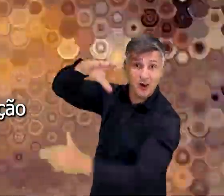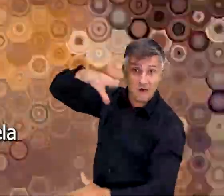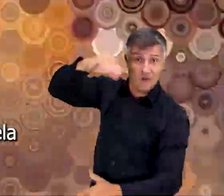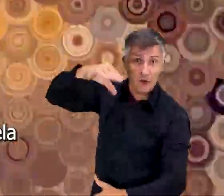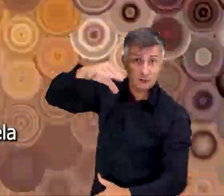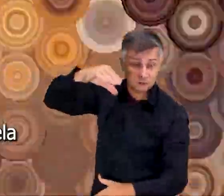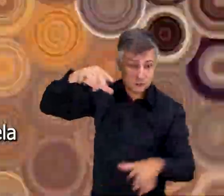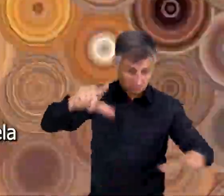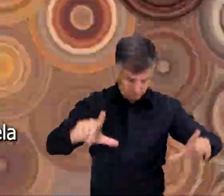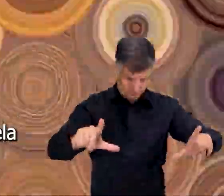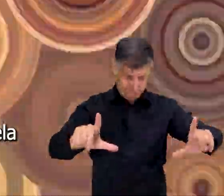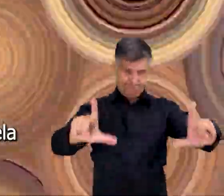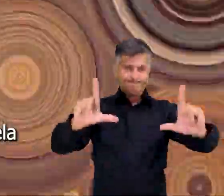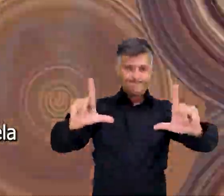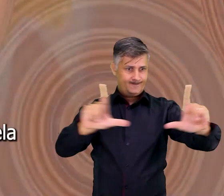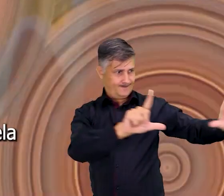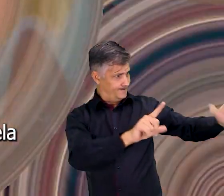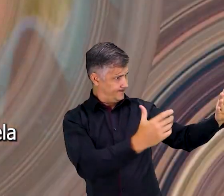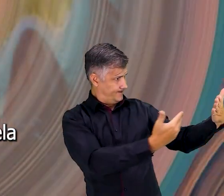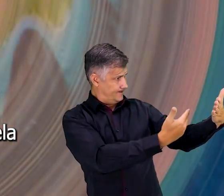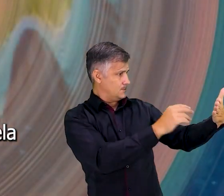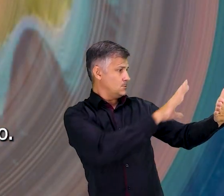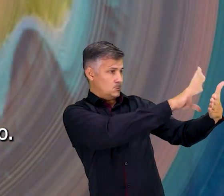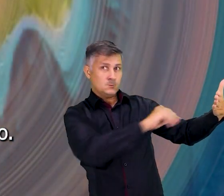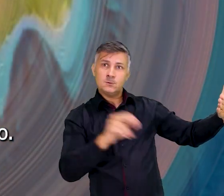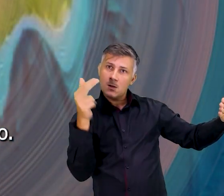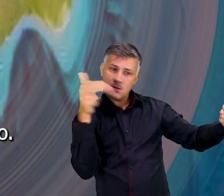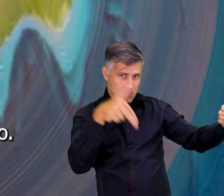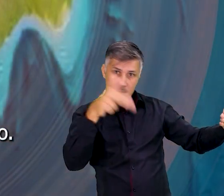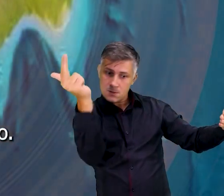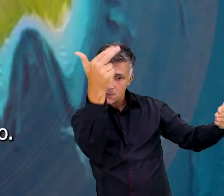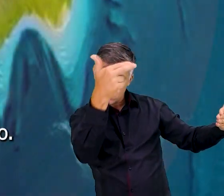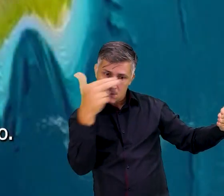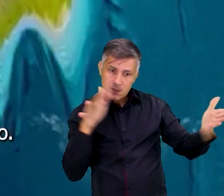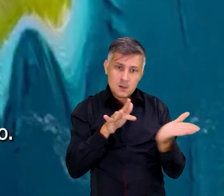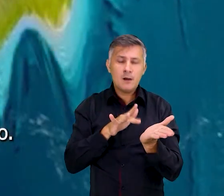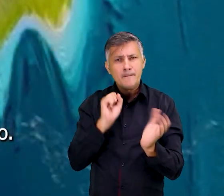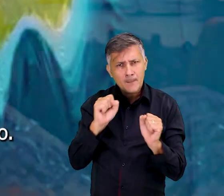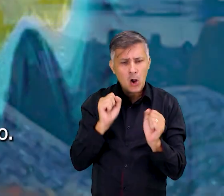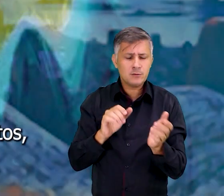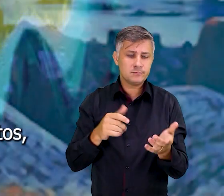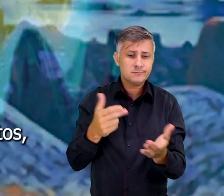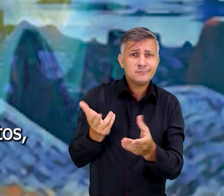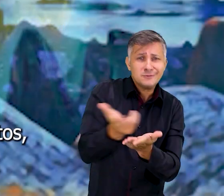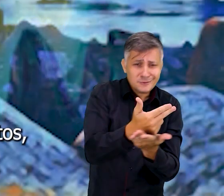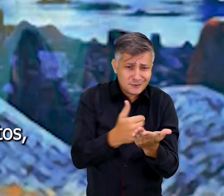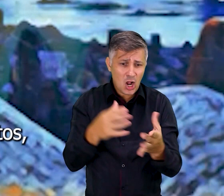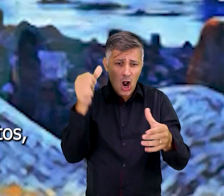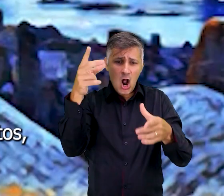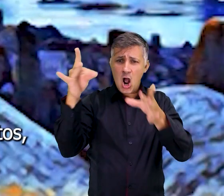pintura digital, utilizando pincéis que simulam aquarela e que simulam impasto de tinta óleo, misturar